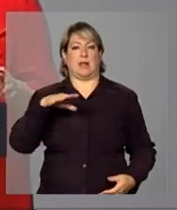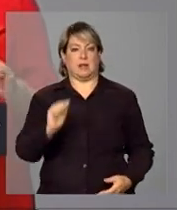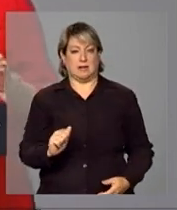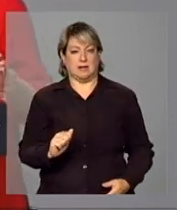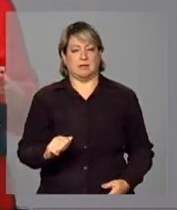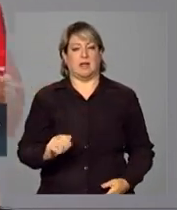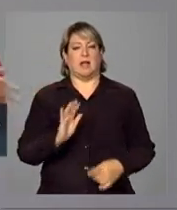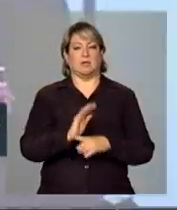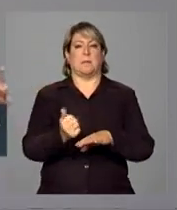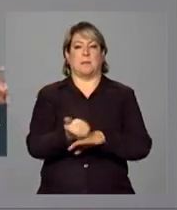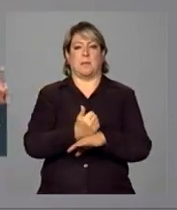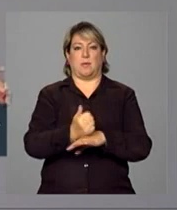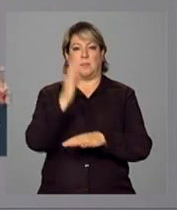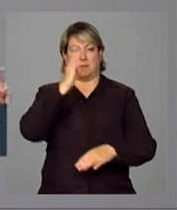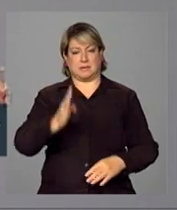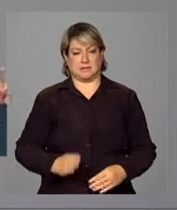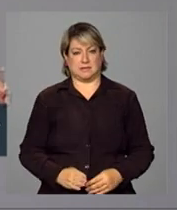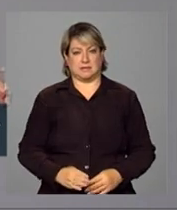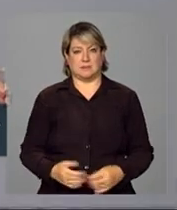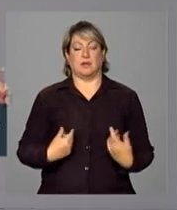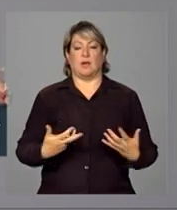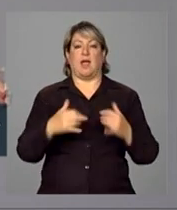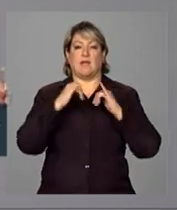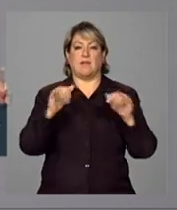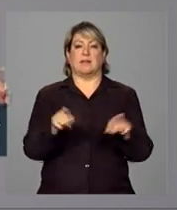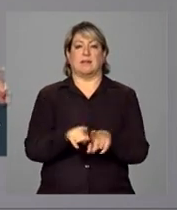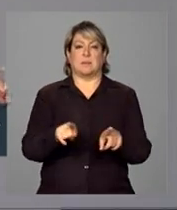país. E eu queria destacar